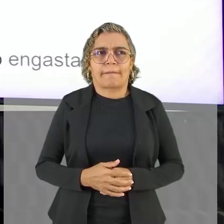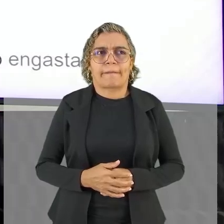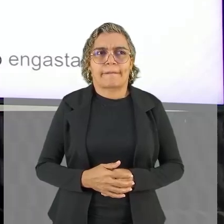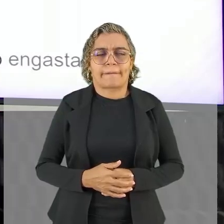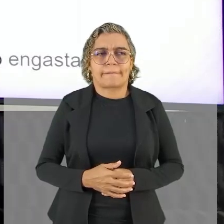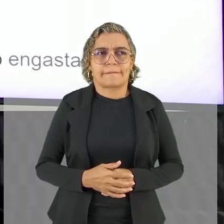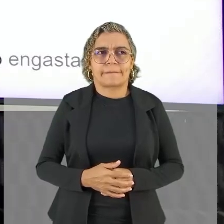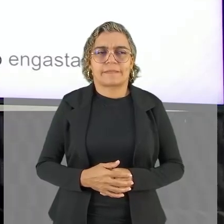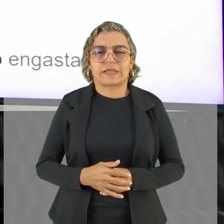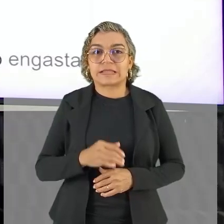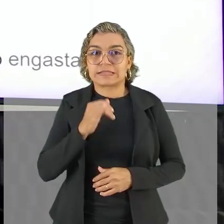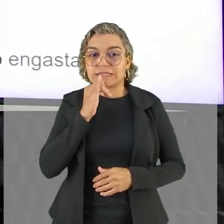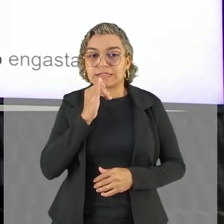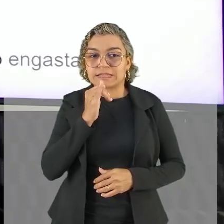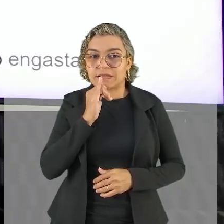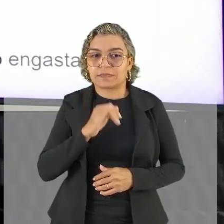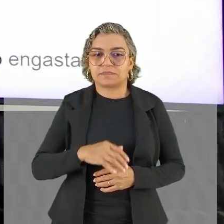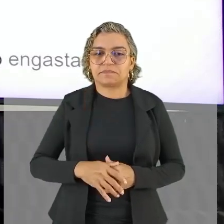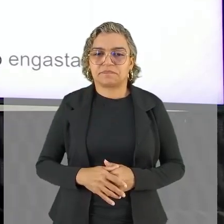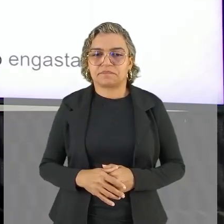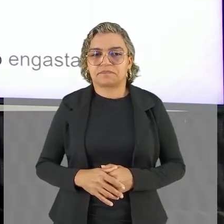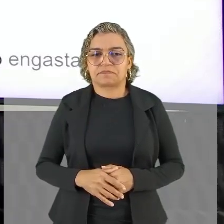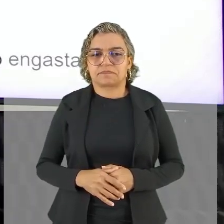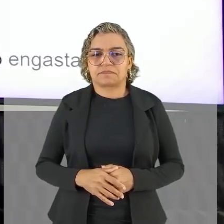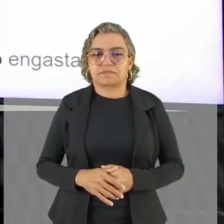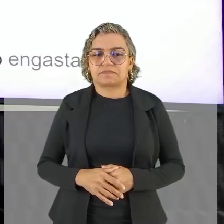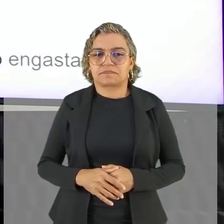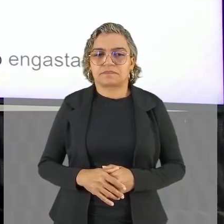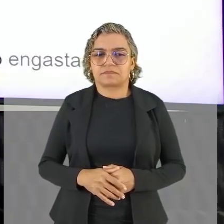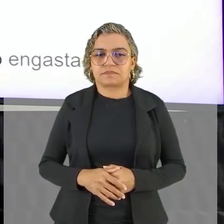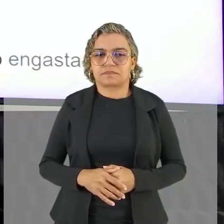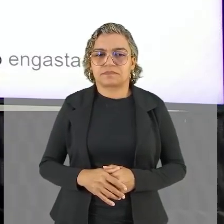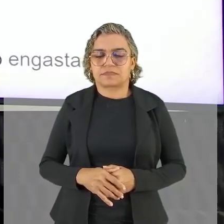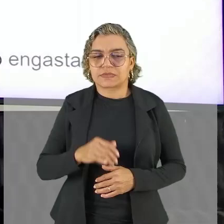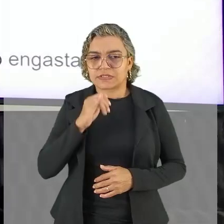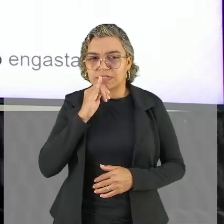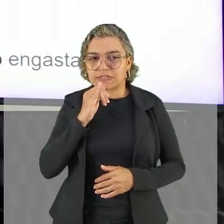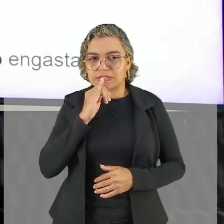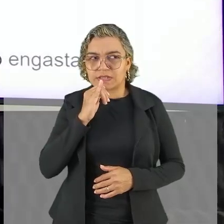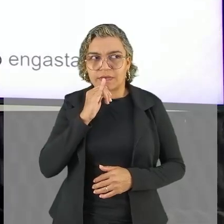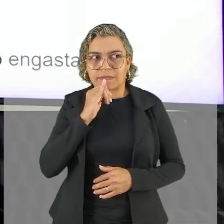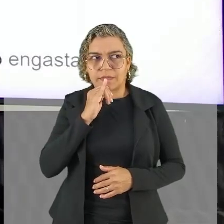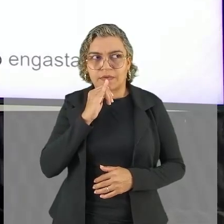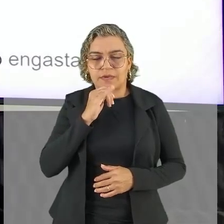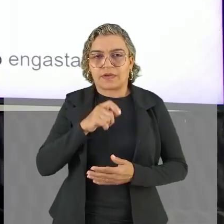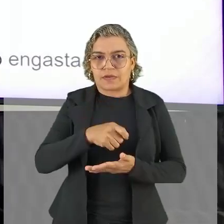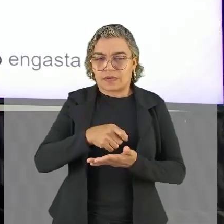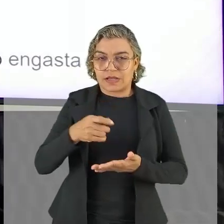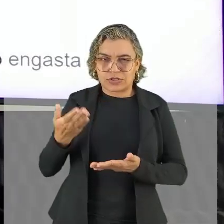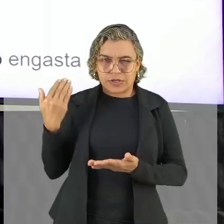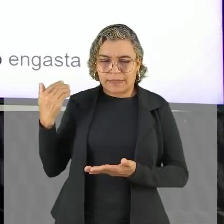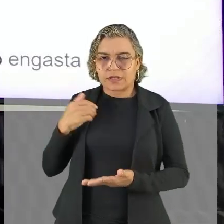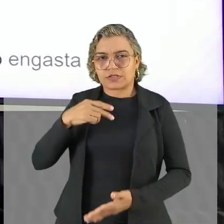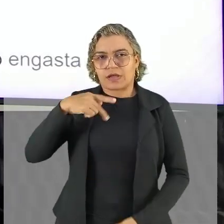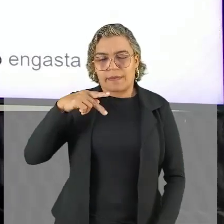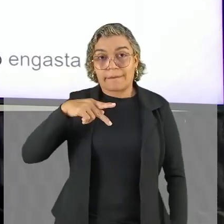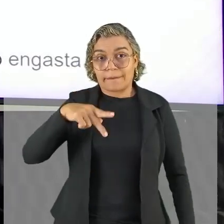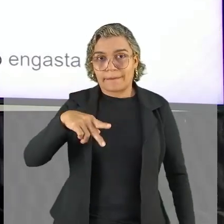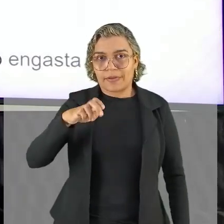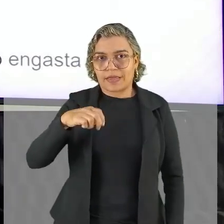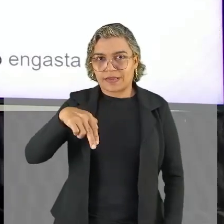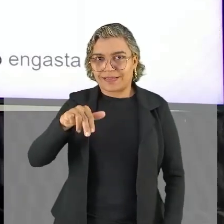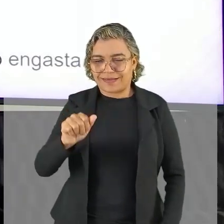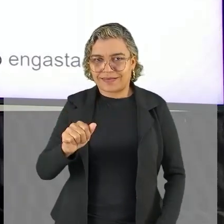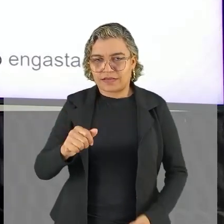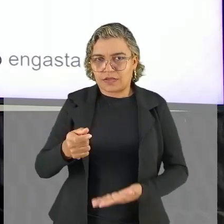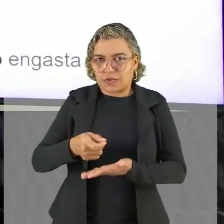Assim como a pena, né, sobre o papel vai correndo, a pena era o que ele usava para escrever,